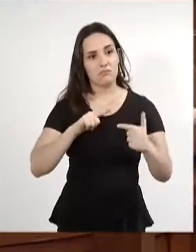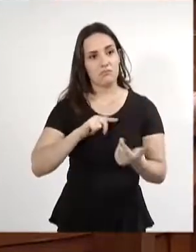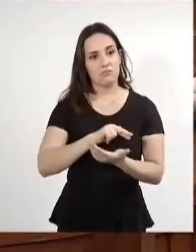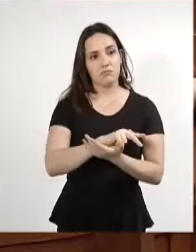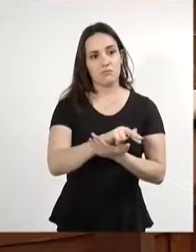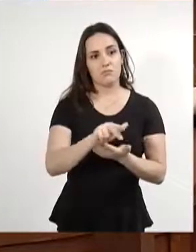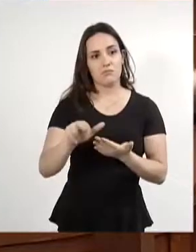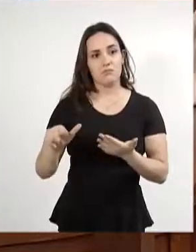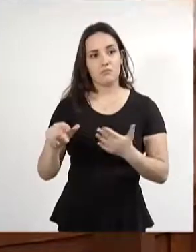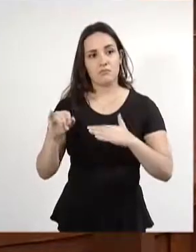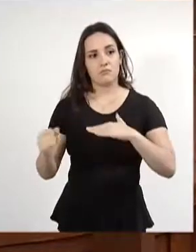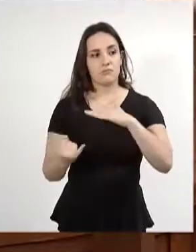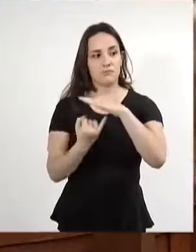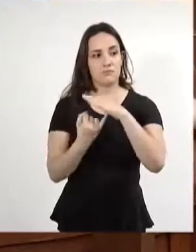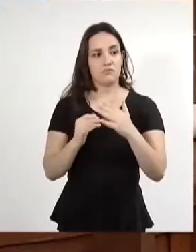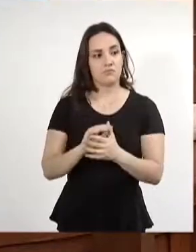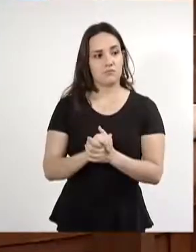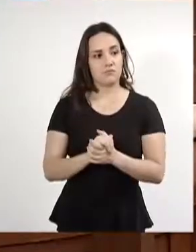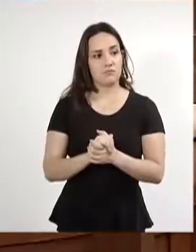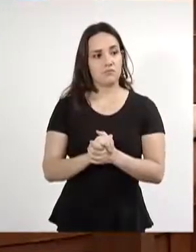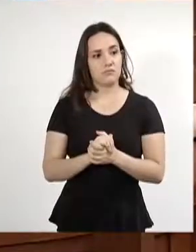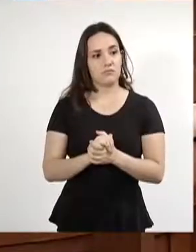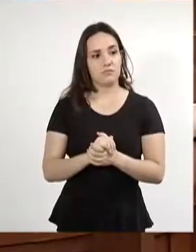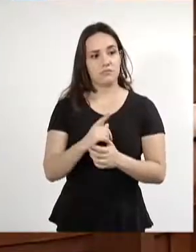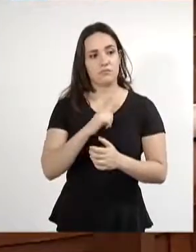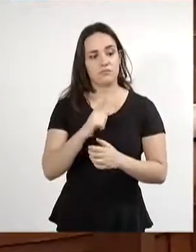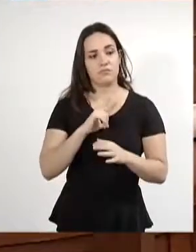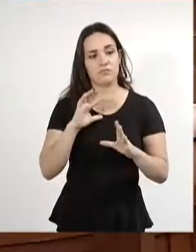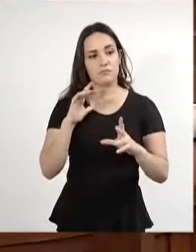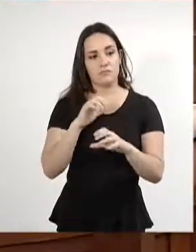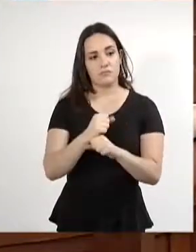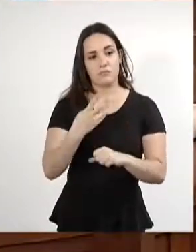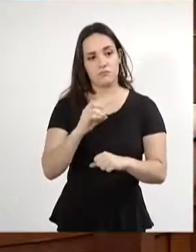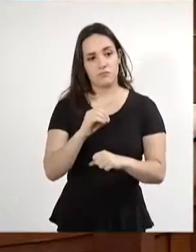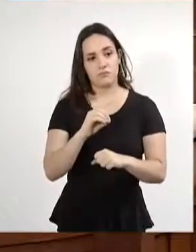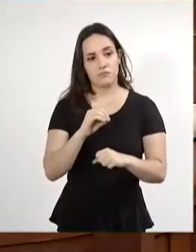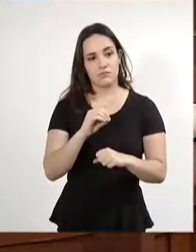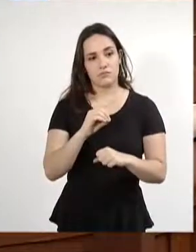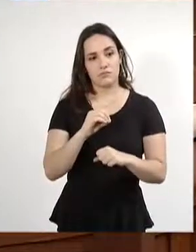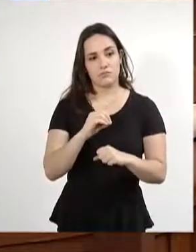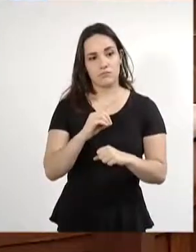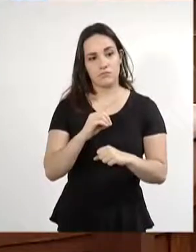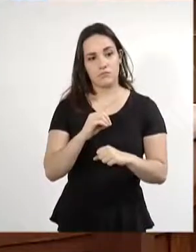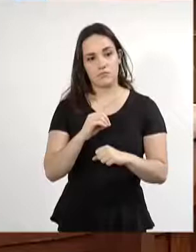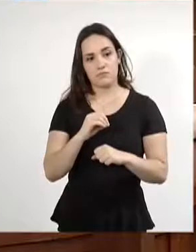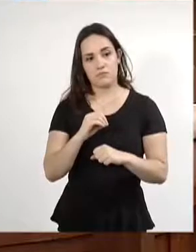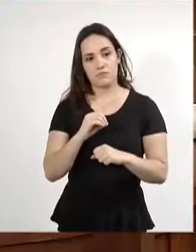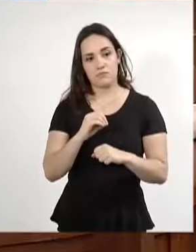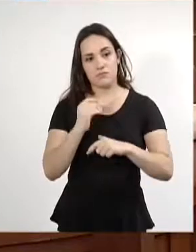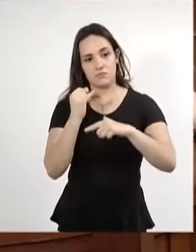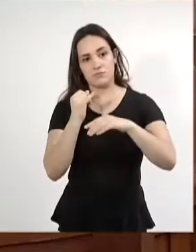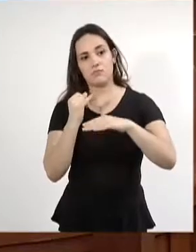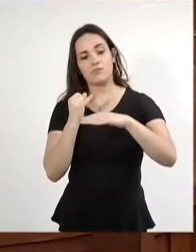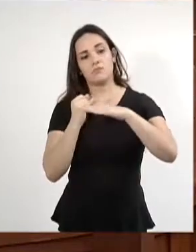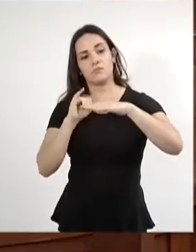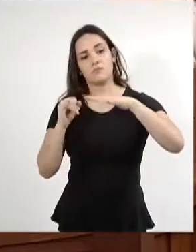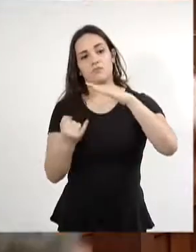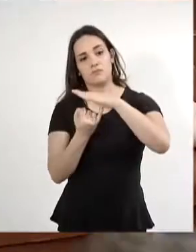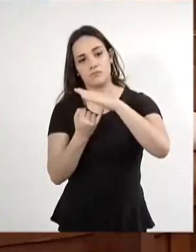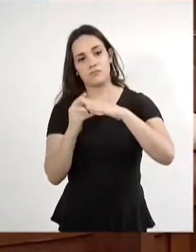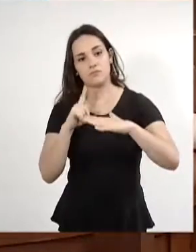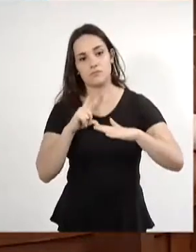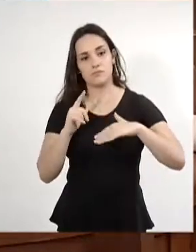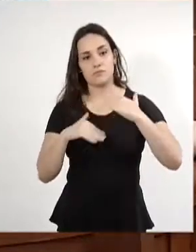várias entidades. Nós somos em quase 40 entidades que temos conseguido avanços gigantes.